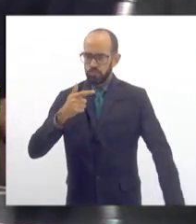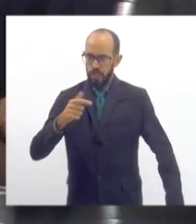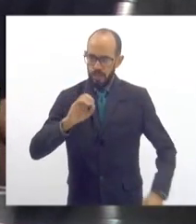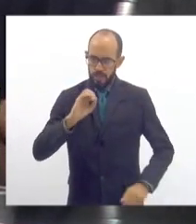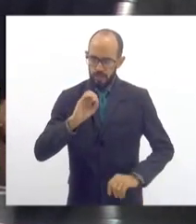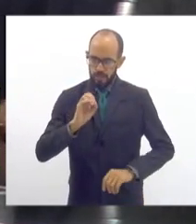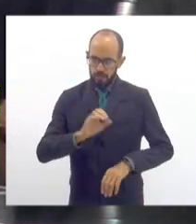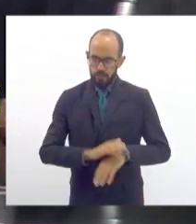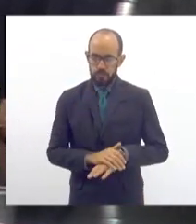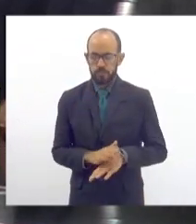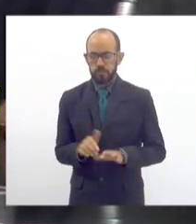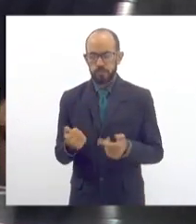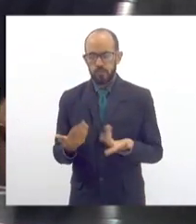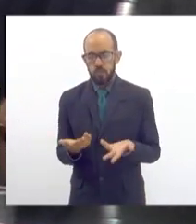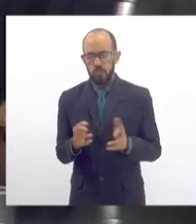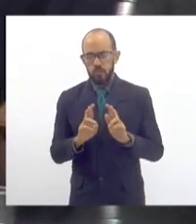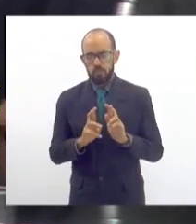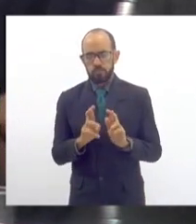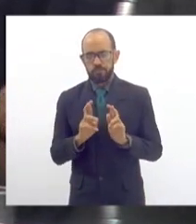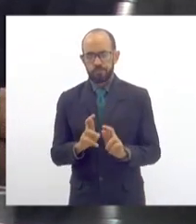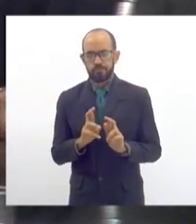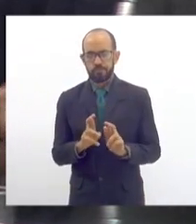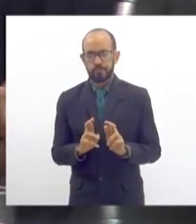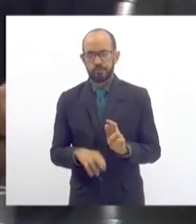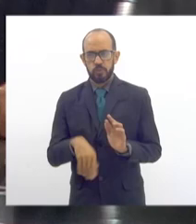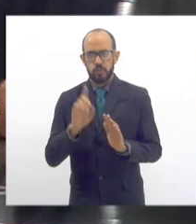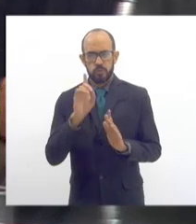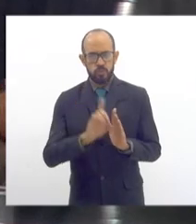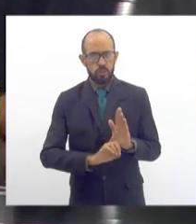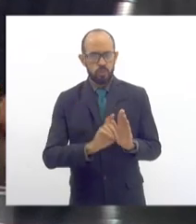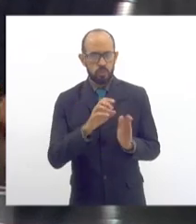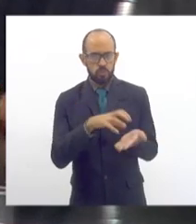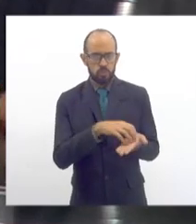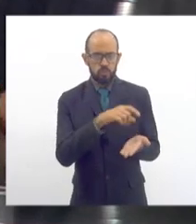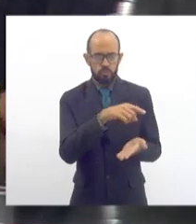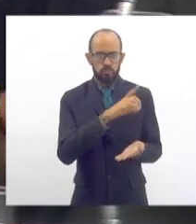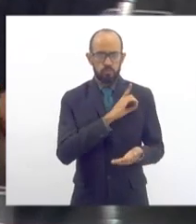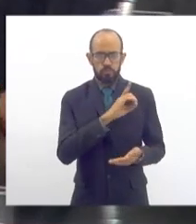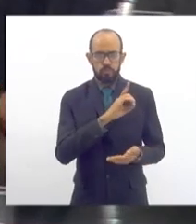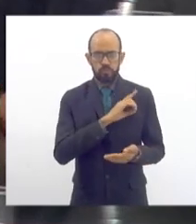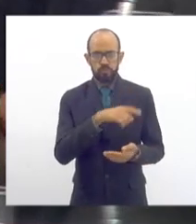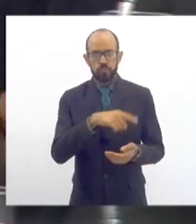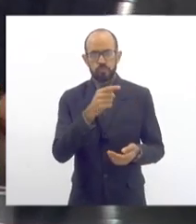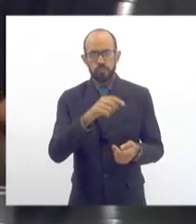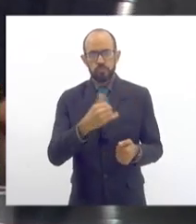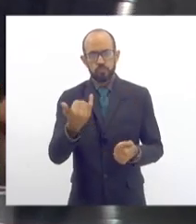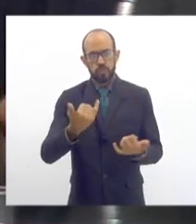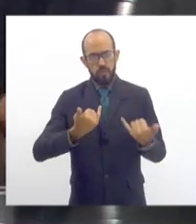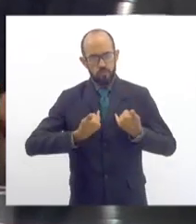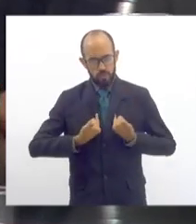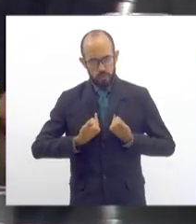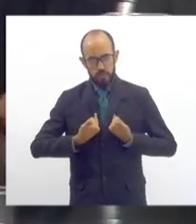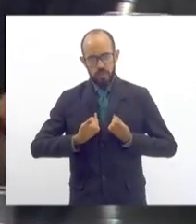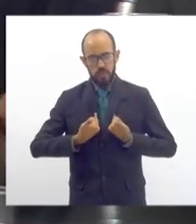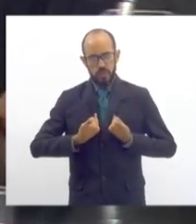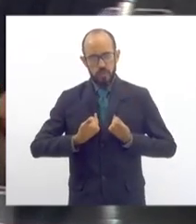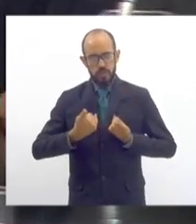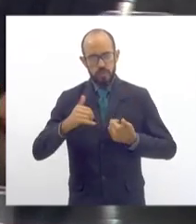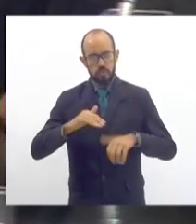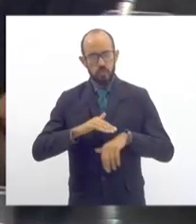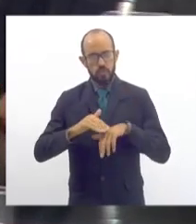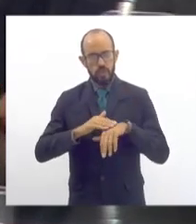também a direção do órgão possa nos colocar como é que estão essas tratativas dentro do governo, porque a gente entende